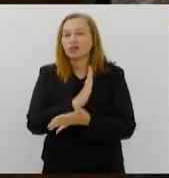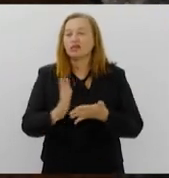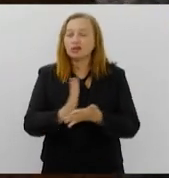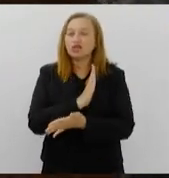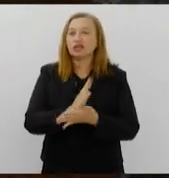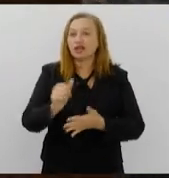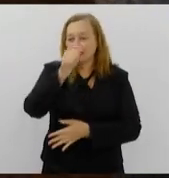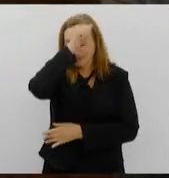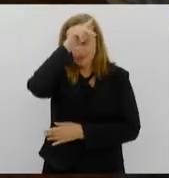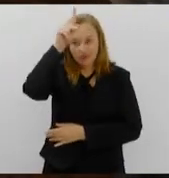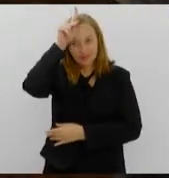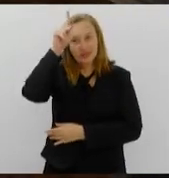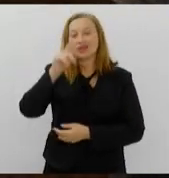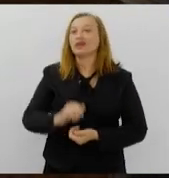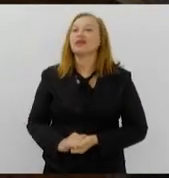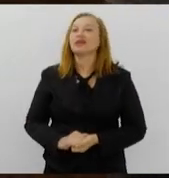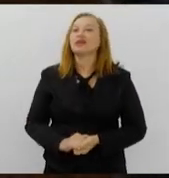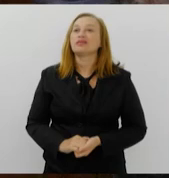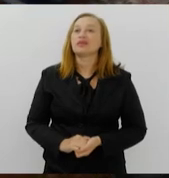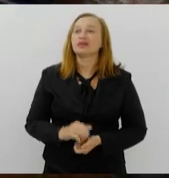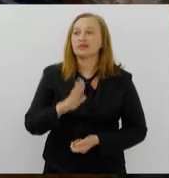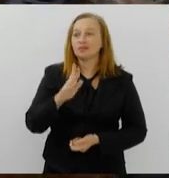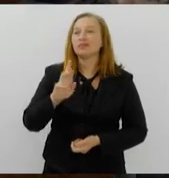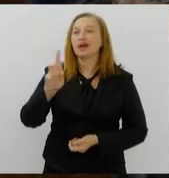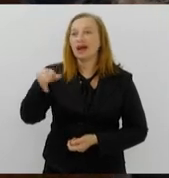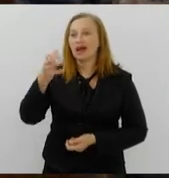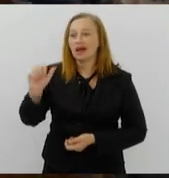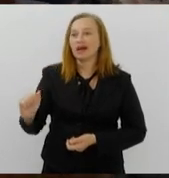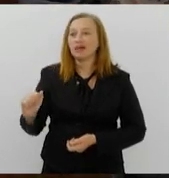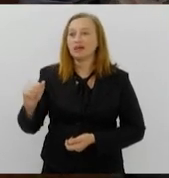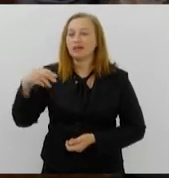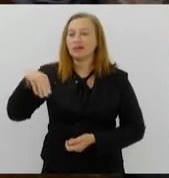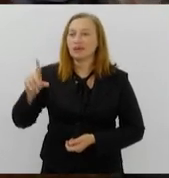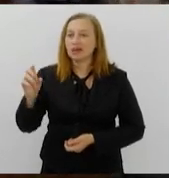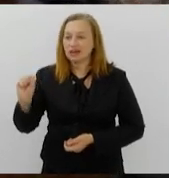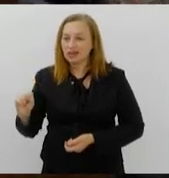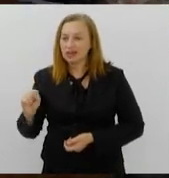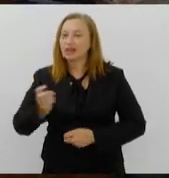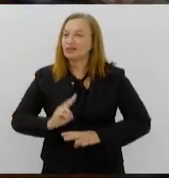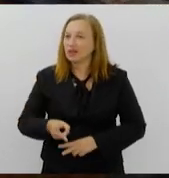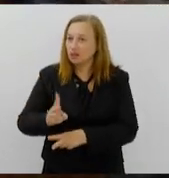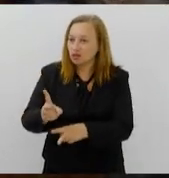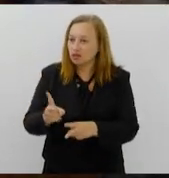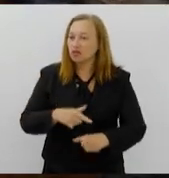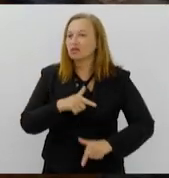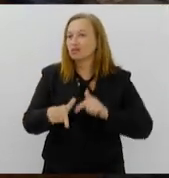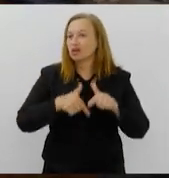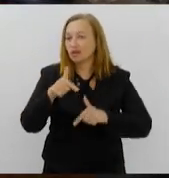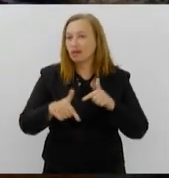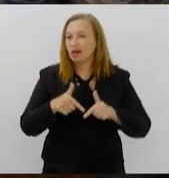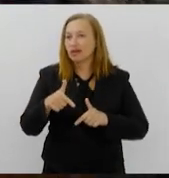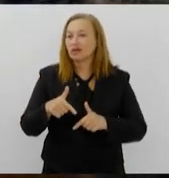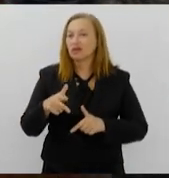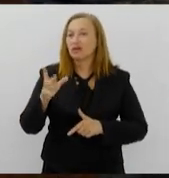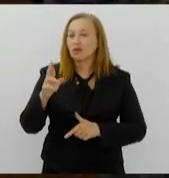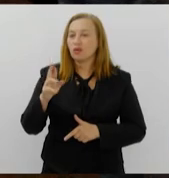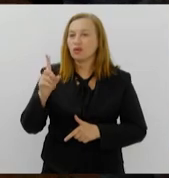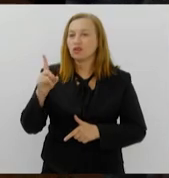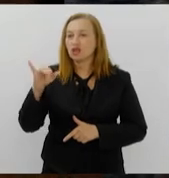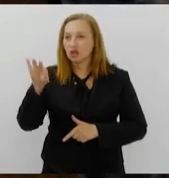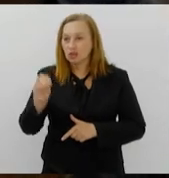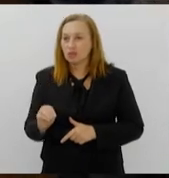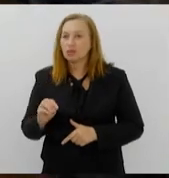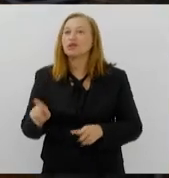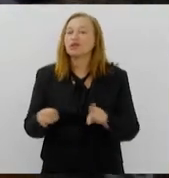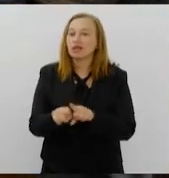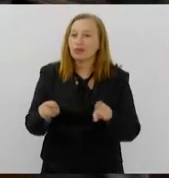foram eleitos. O prefeito de Barra Mansa, Furlani, foi eleito. Vai conseguir dar continuidade ao trabalho do Rodrigo Dabri. Em Barra